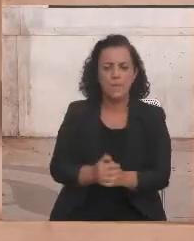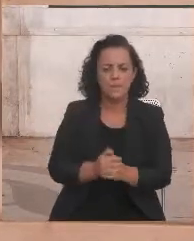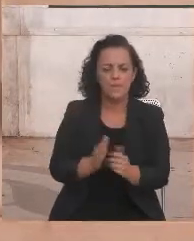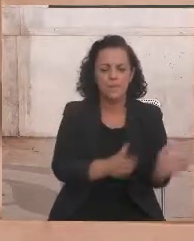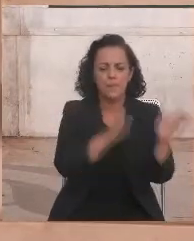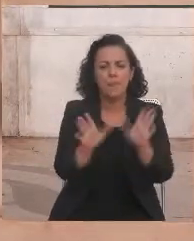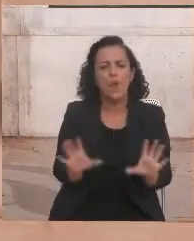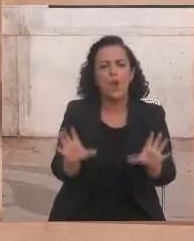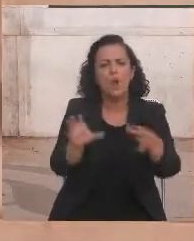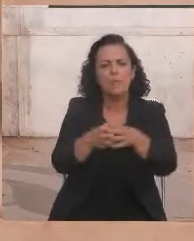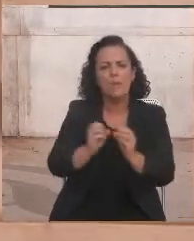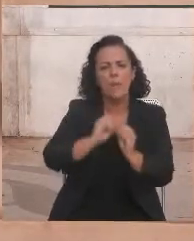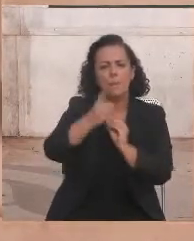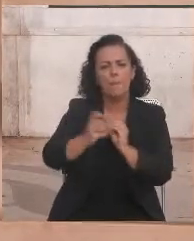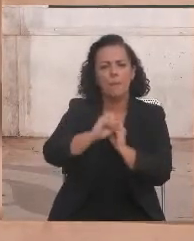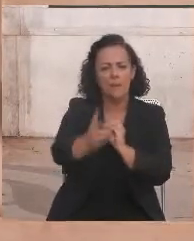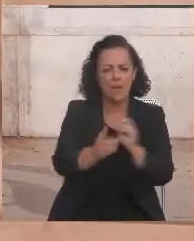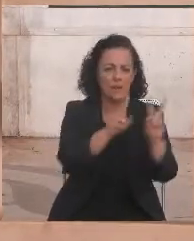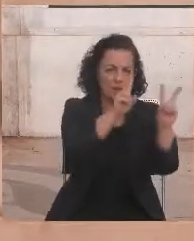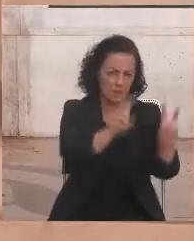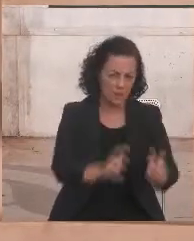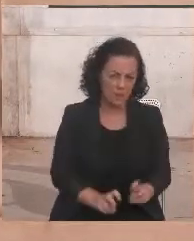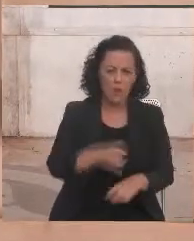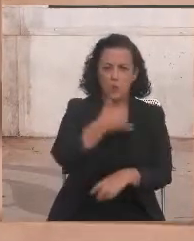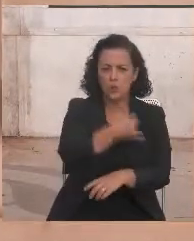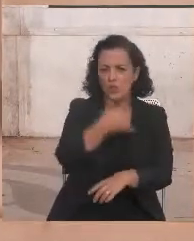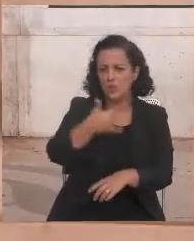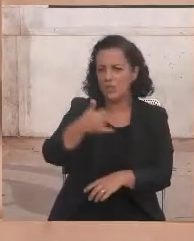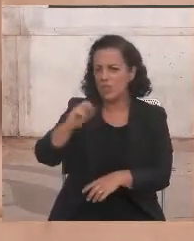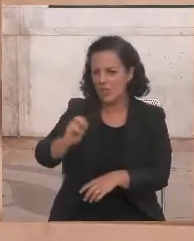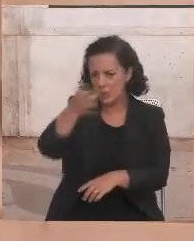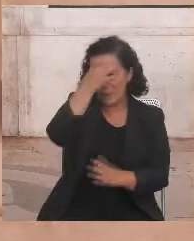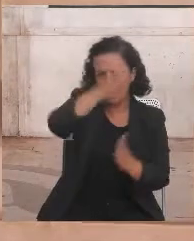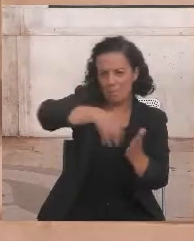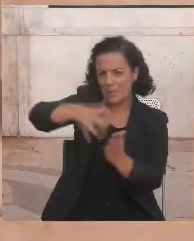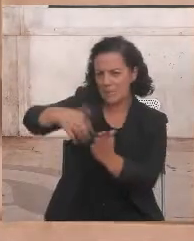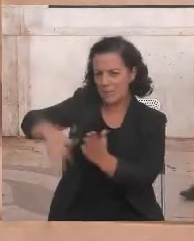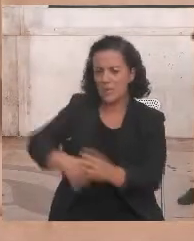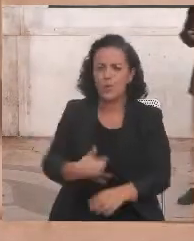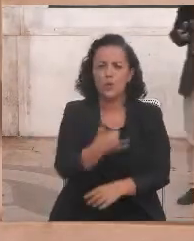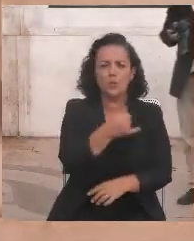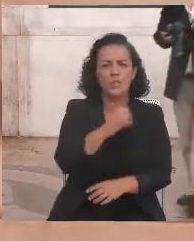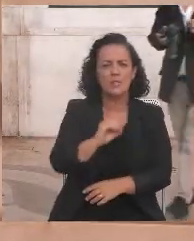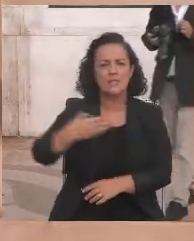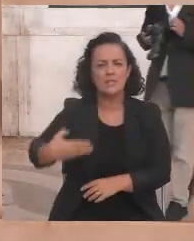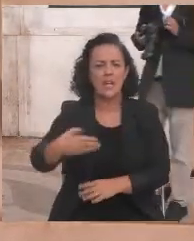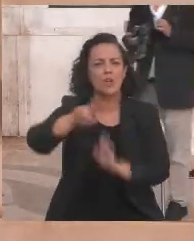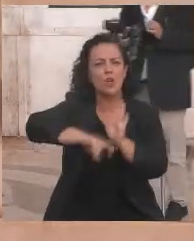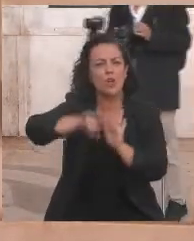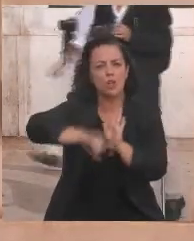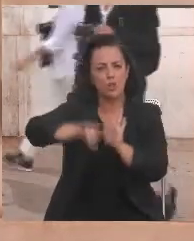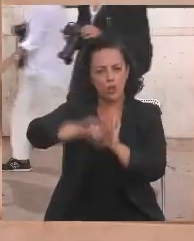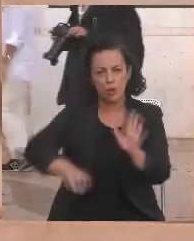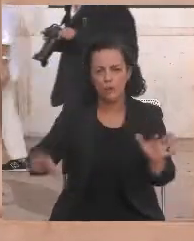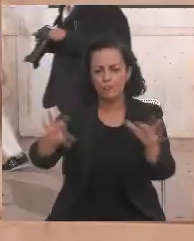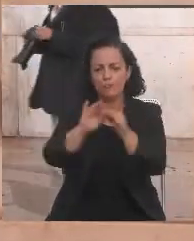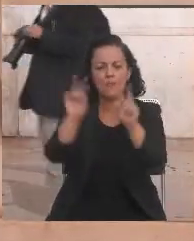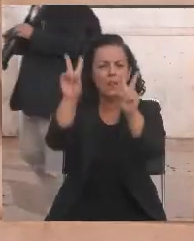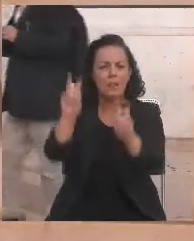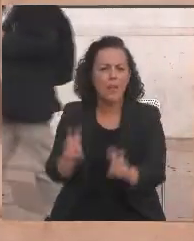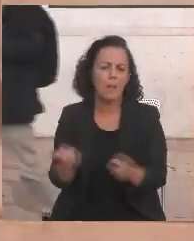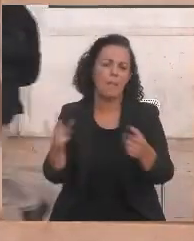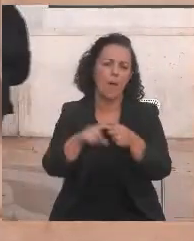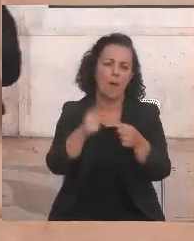eventuais emitiram um total de 223 pareceres e 207 relatórios com particular incidência em matérias relativas